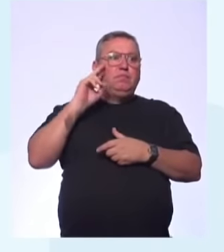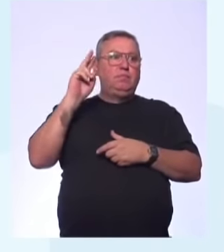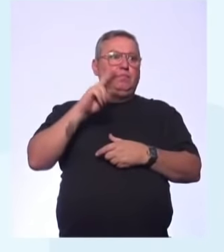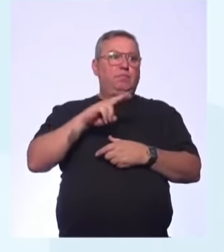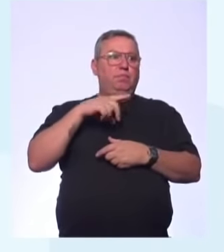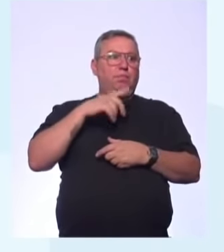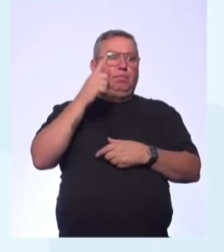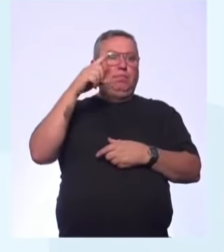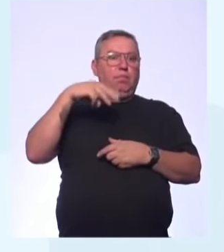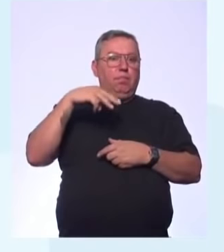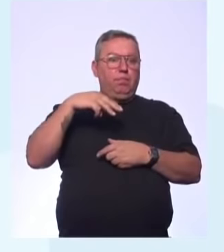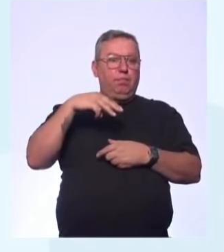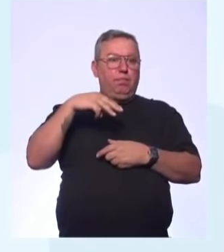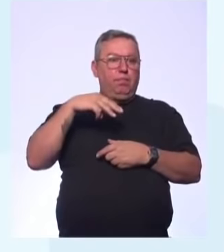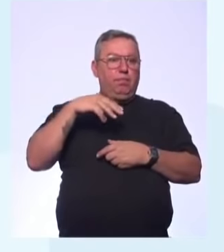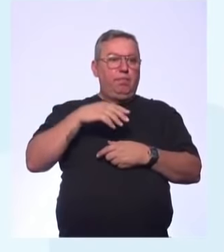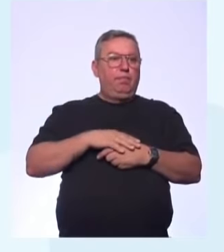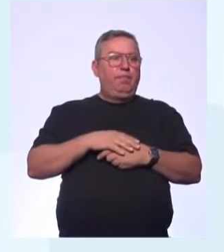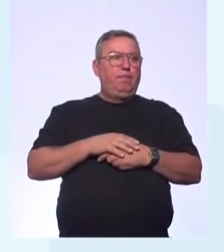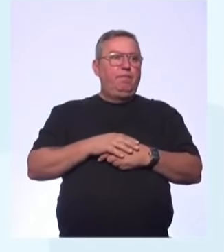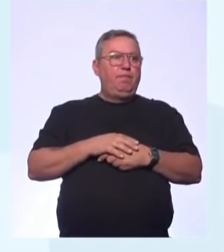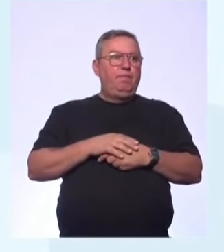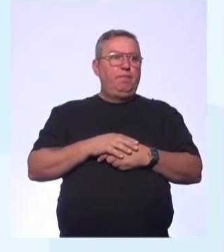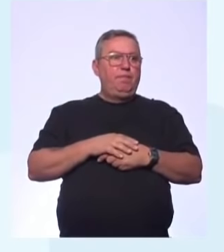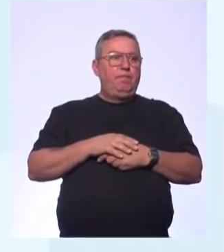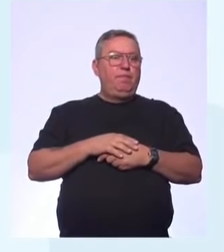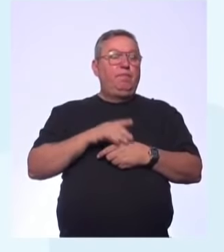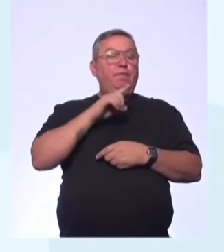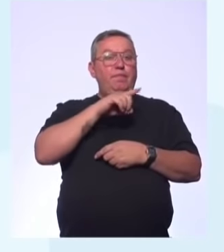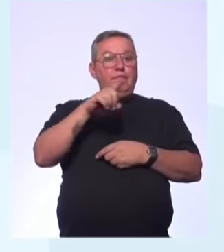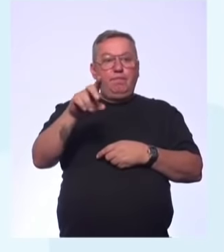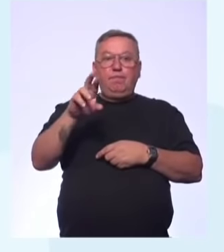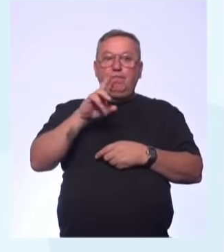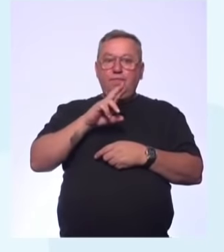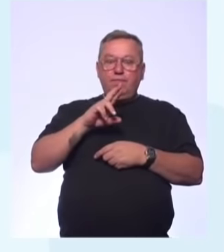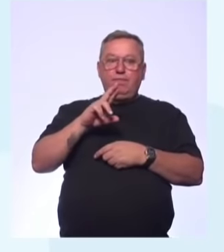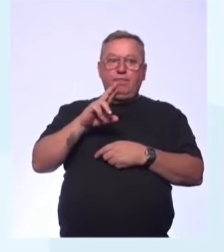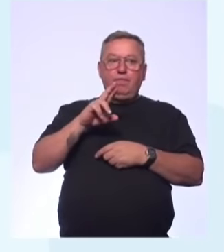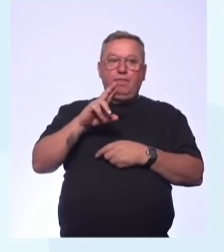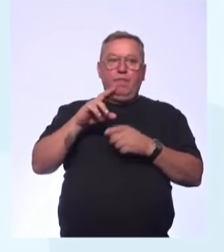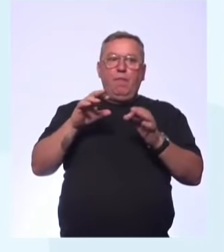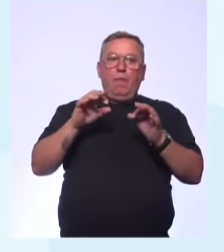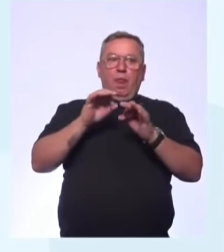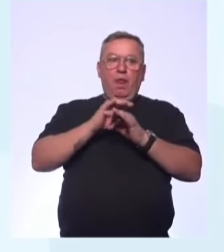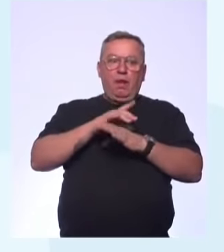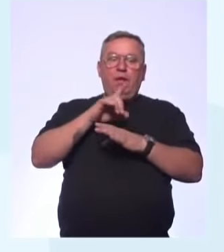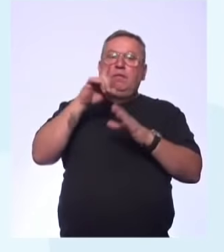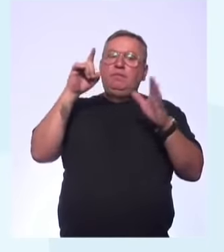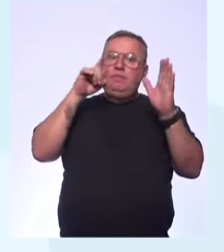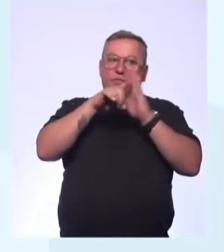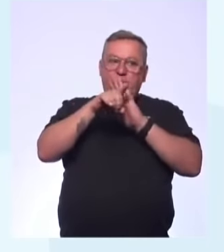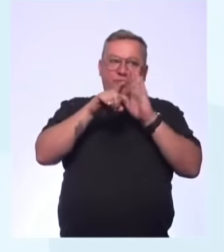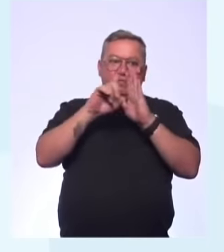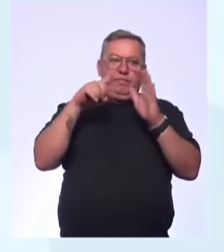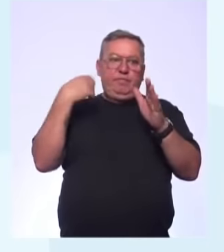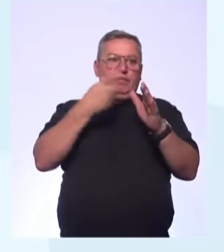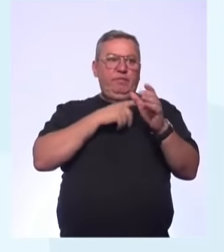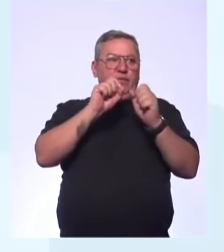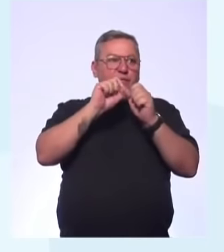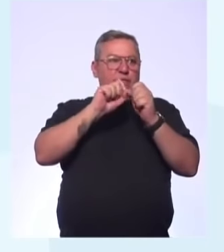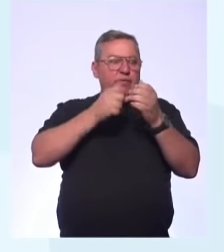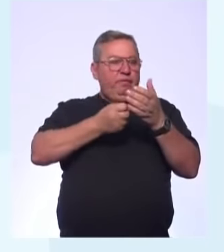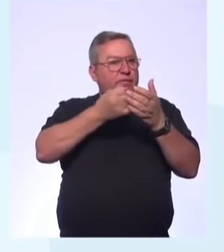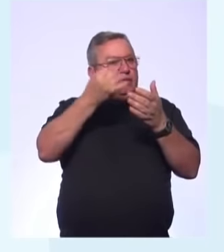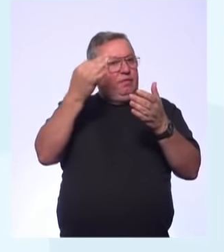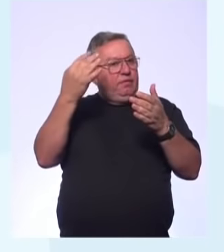vão ter 1 minuto de interação. What is it about? Né? E você vai responder dando resposta completa. Essa pergunta nós fizemos várias